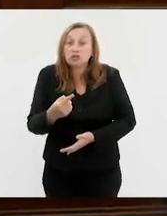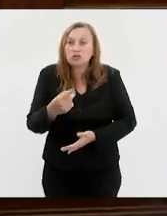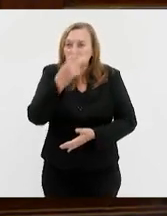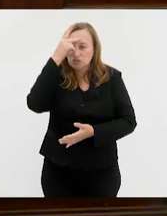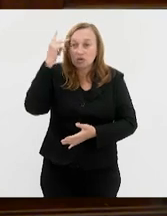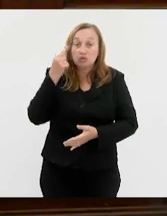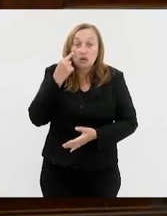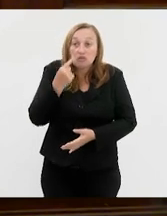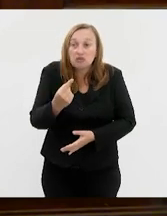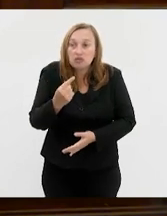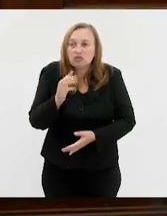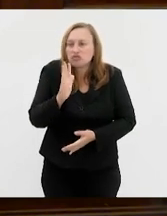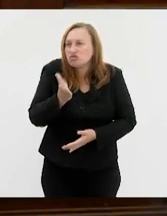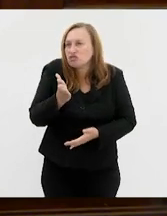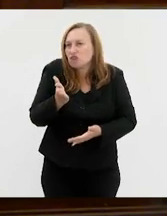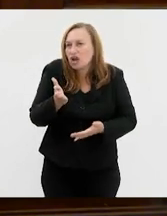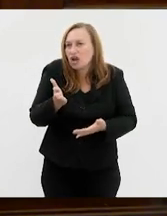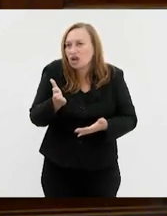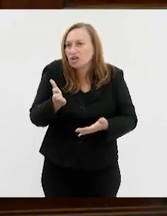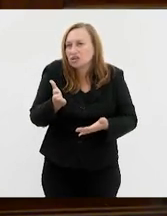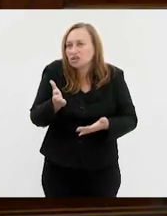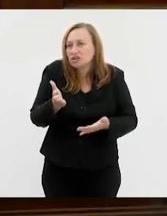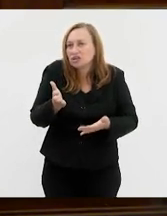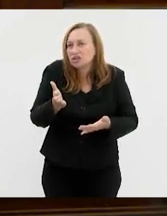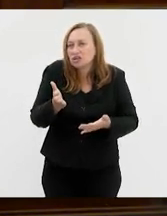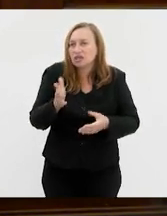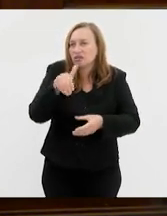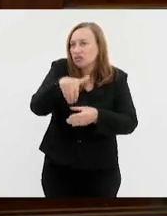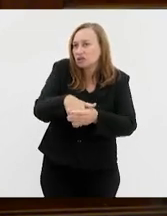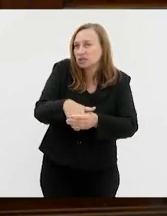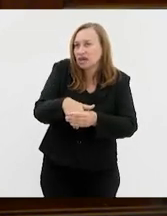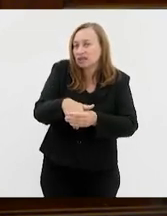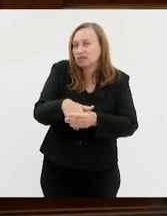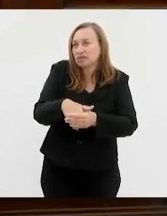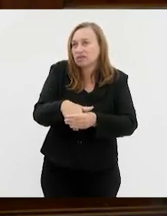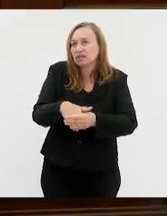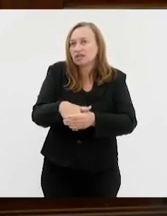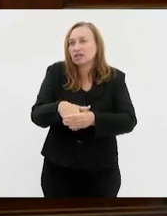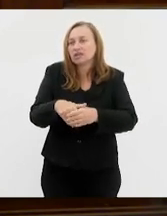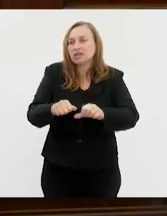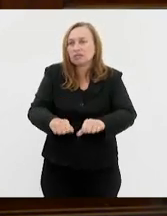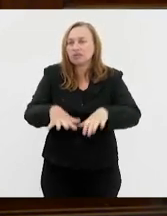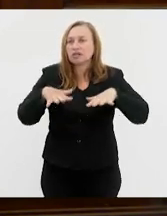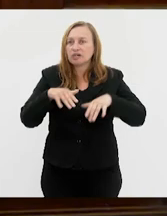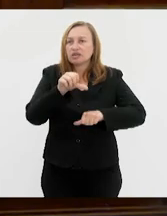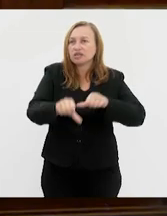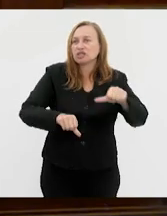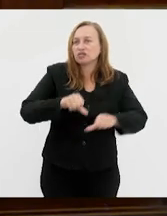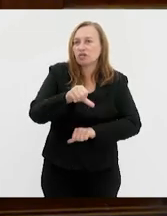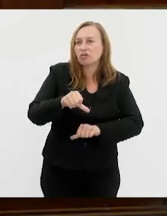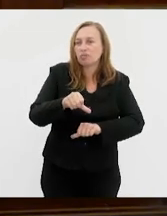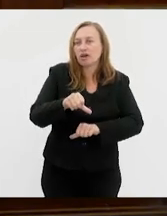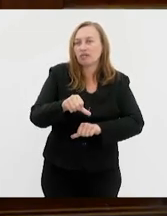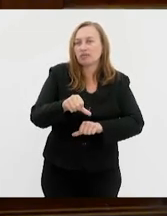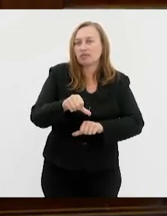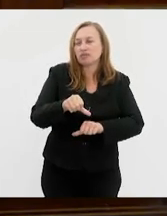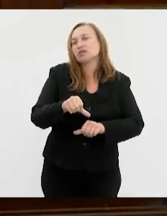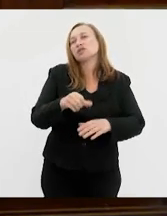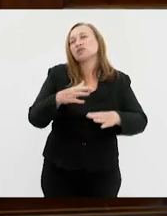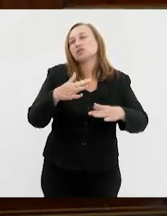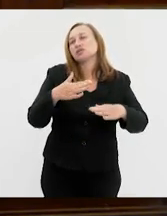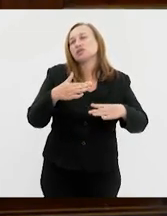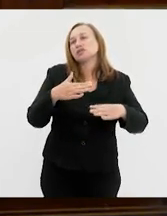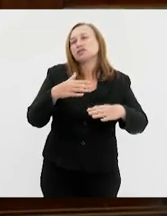estava para votar em plenário a lei que transformava a Mesquita em município. E